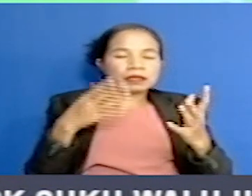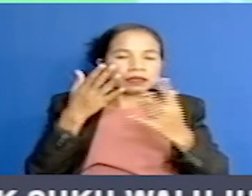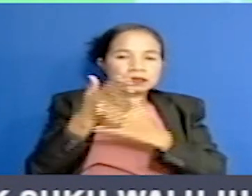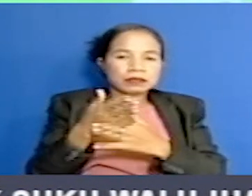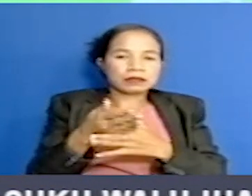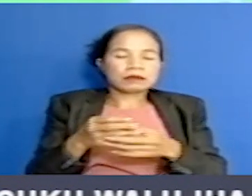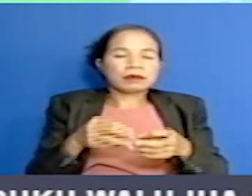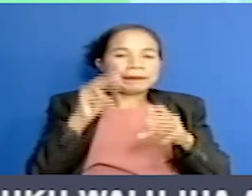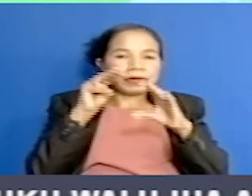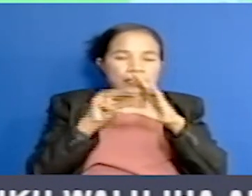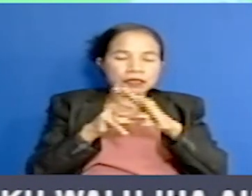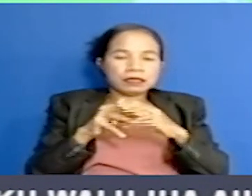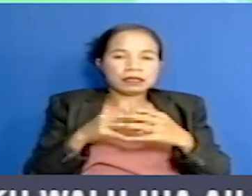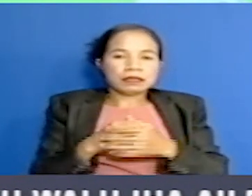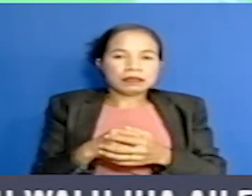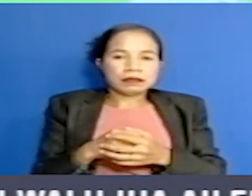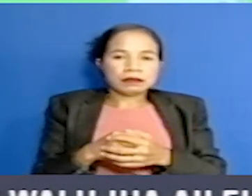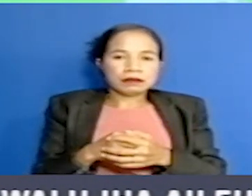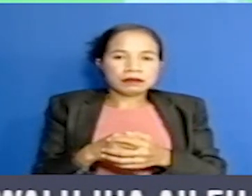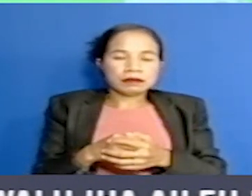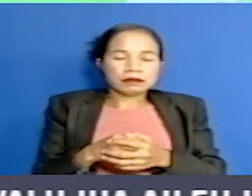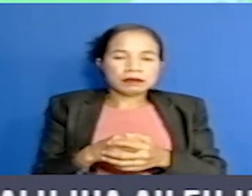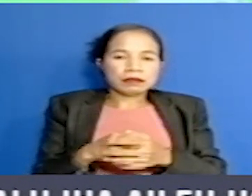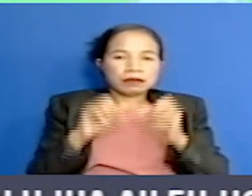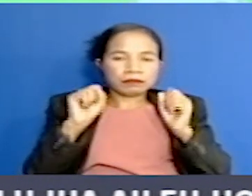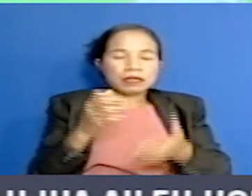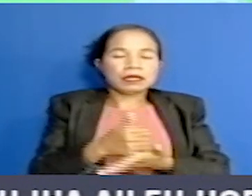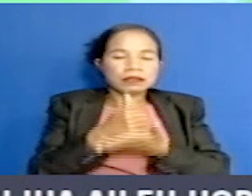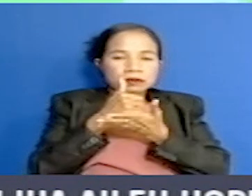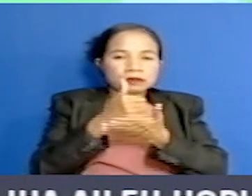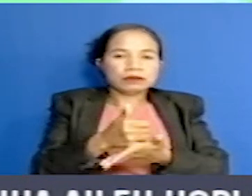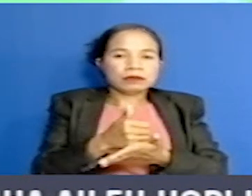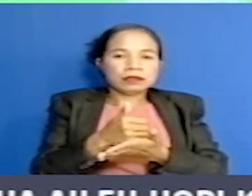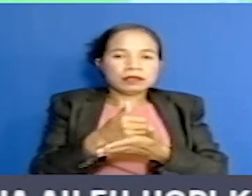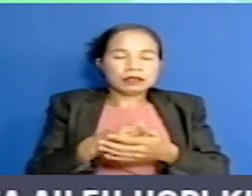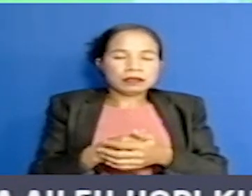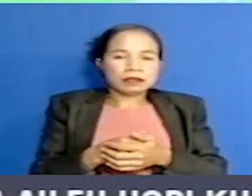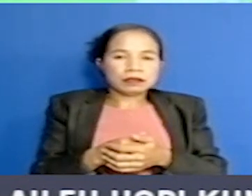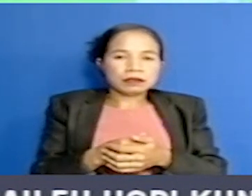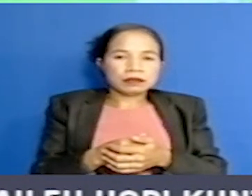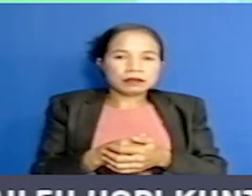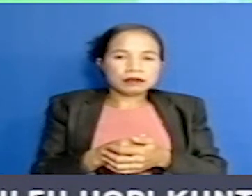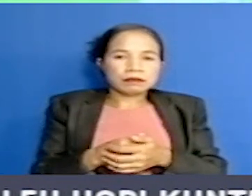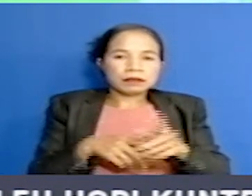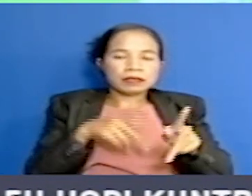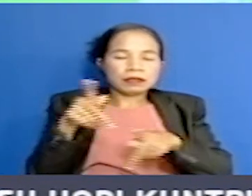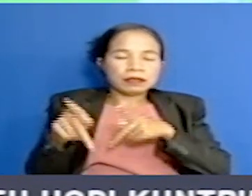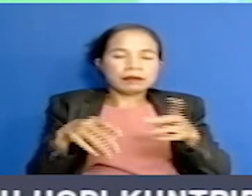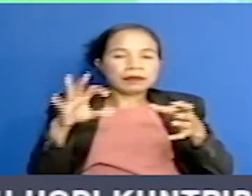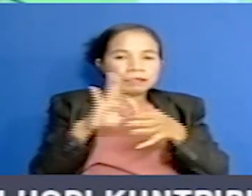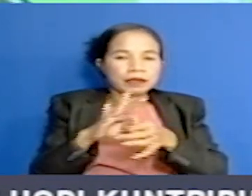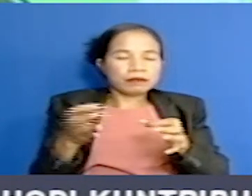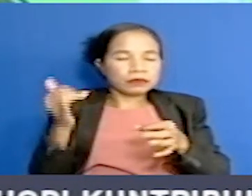a Federação Coletiva de Crédito Normal, a tabela facilita a capital, base de membros, a empréstimo